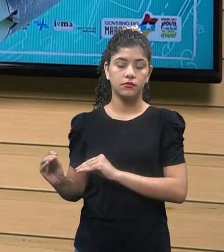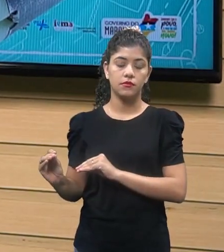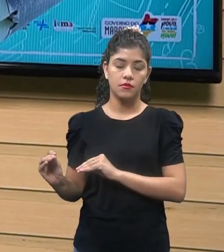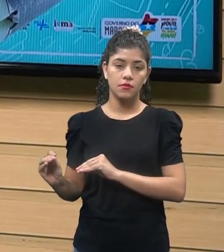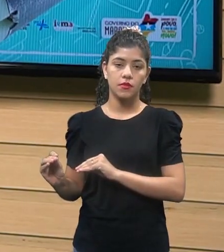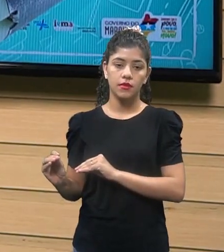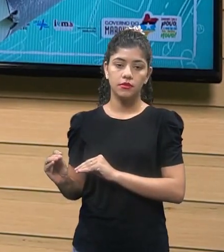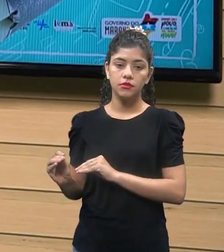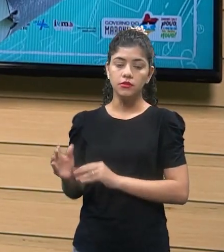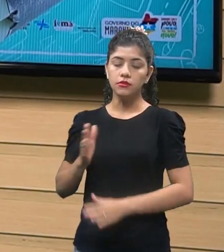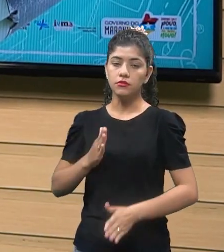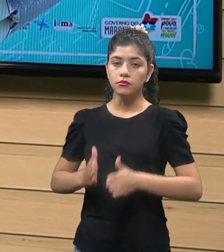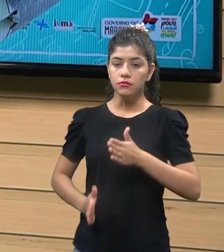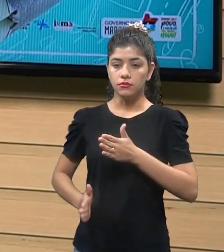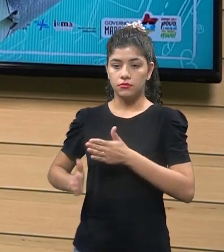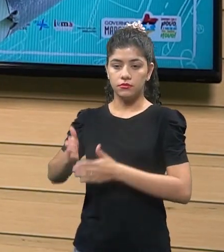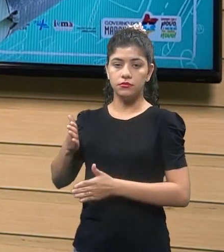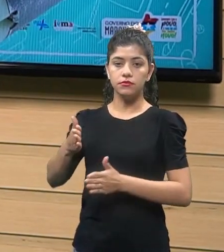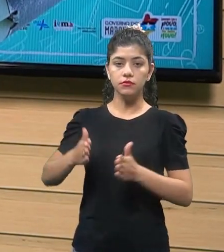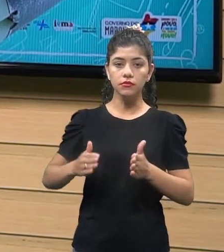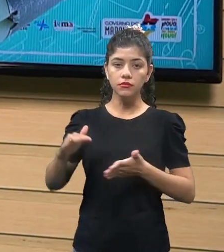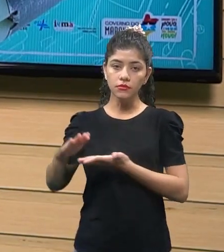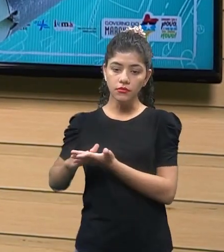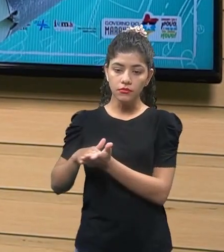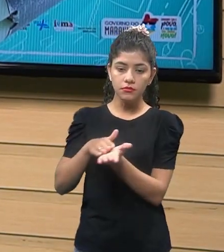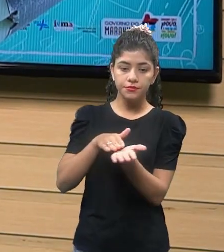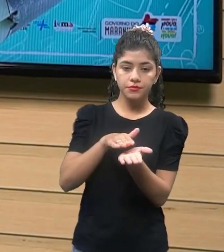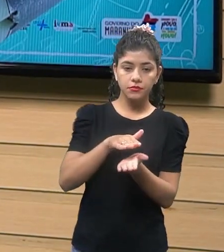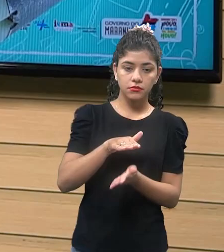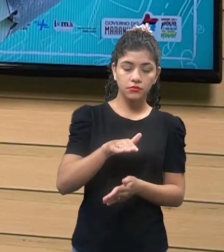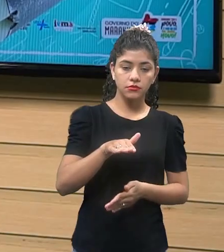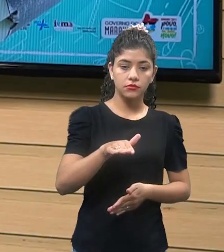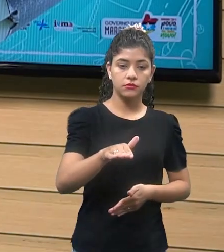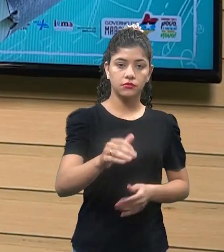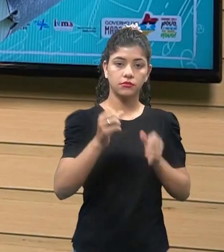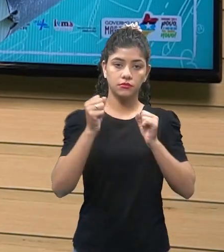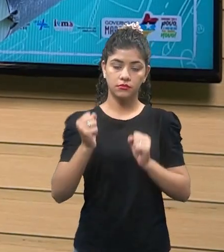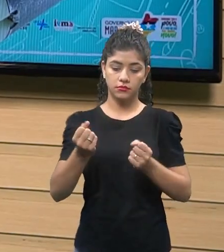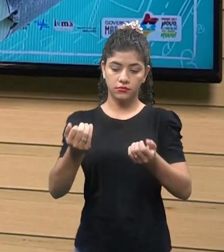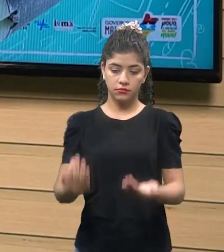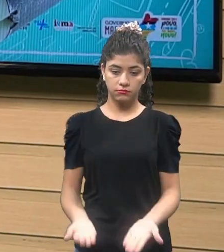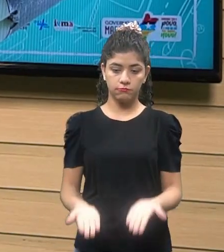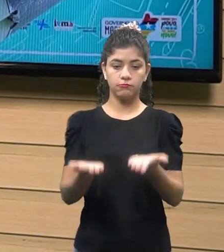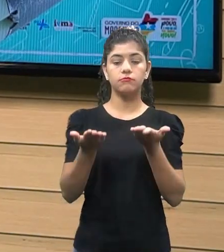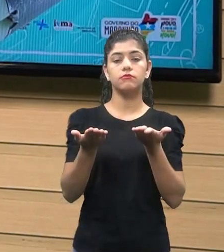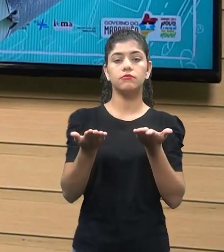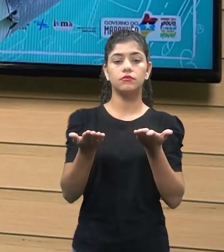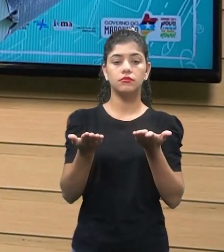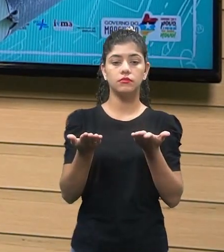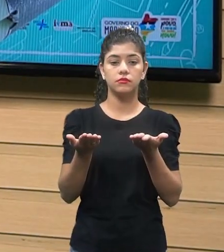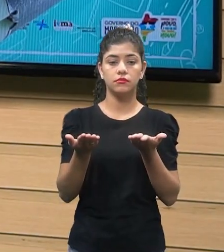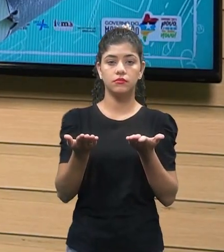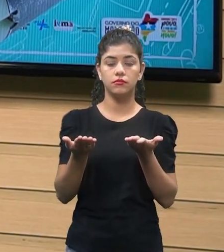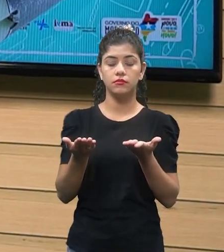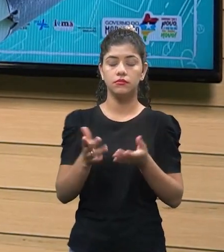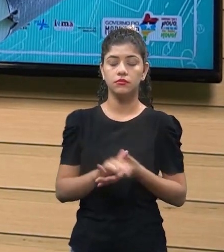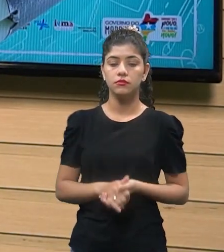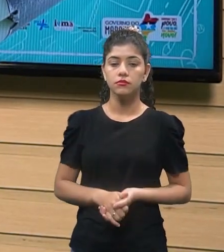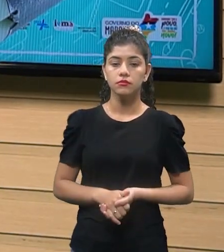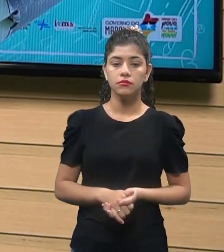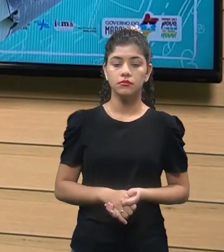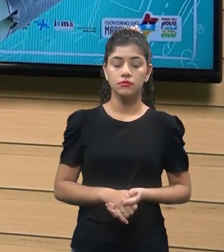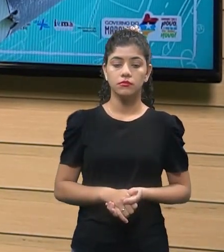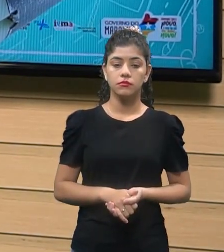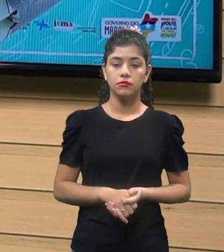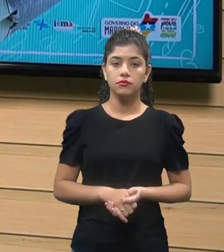um robô, aquela máquina, pode ser para elevar, para suspender ou para puxar